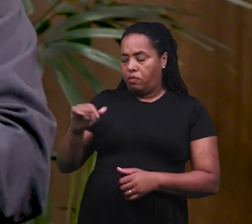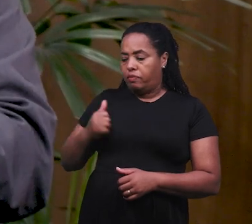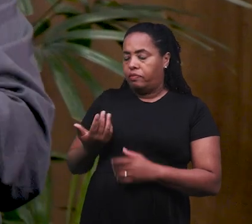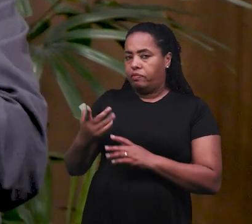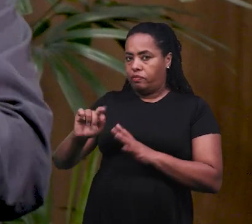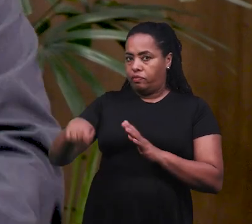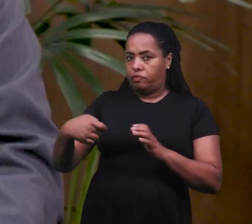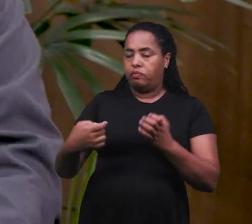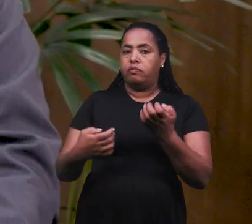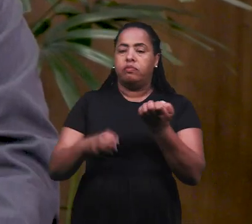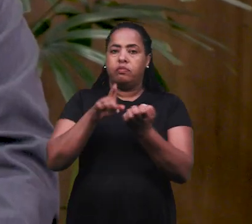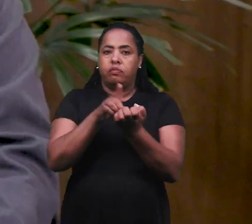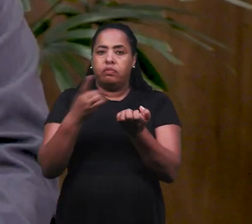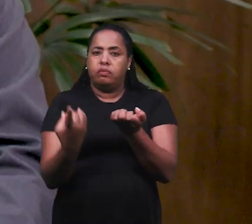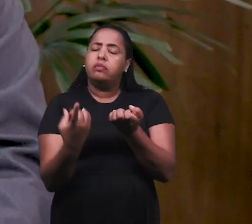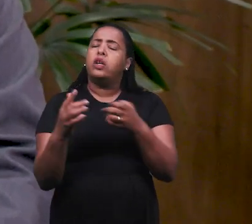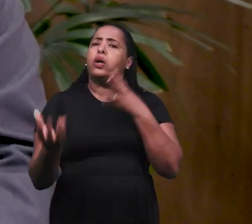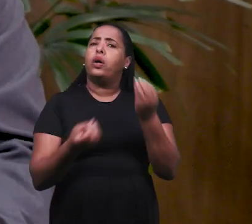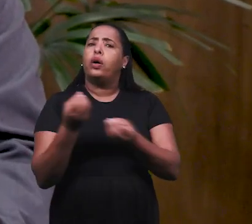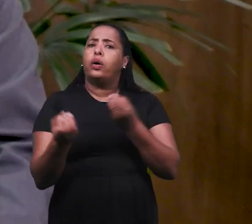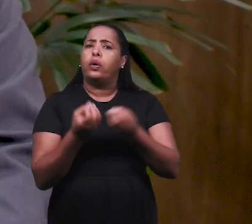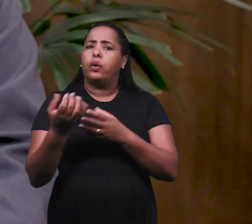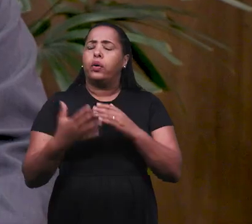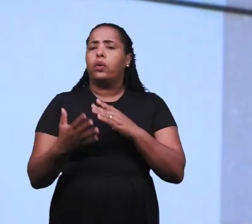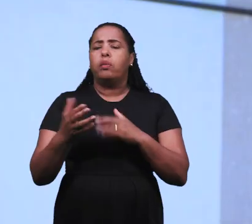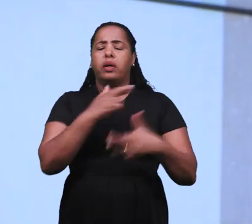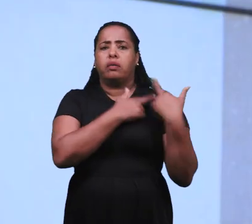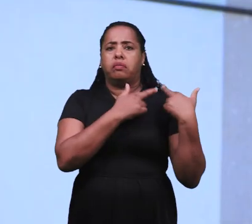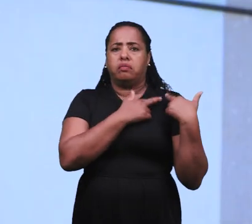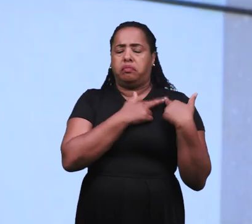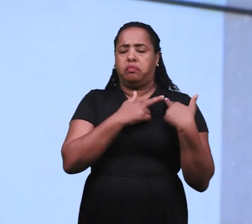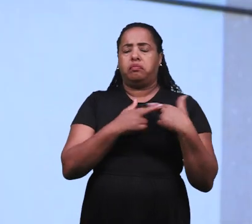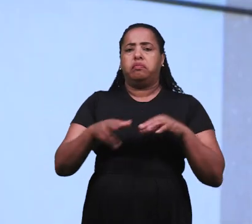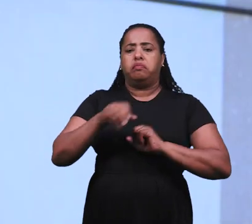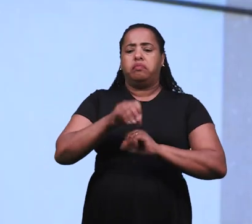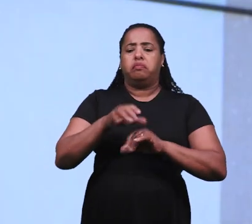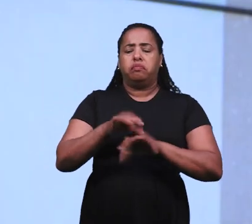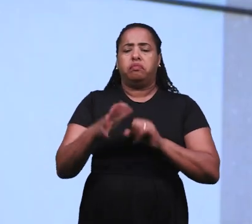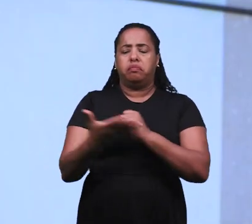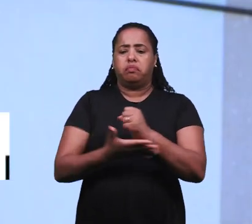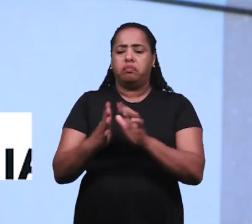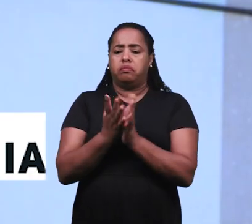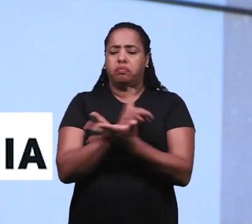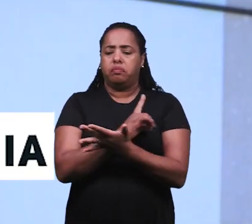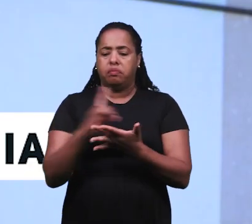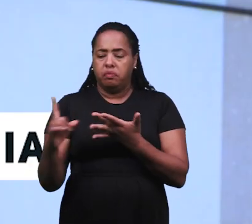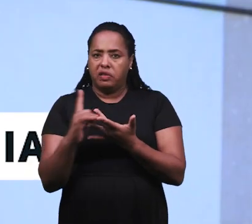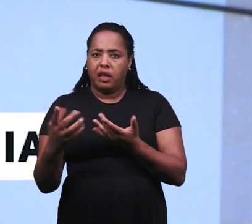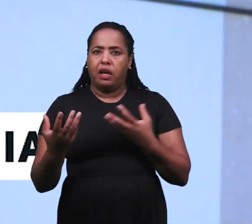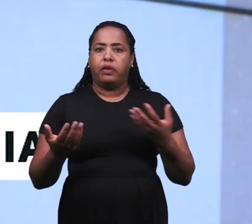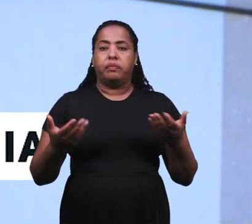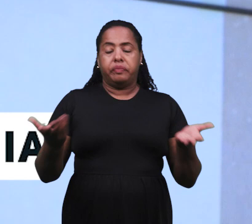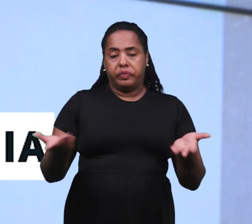da capelania na escola Eduardo Dodge, como é que tem se dado hoje? Certo. O papel da capelania,